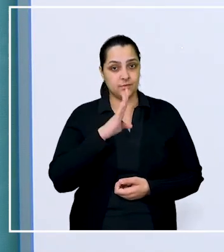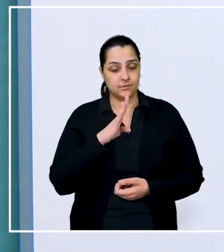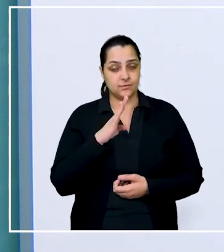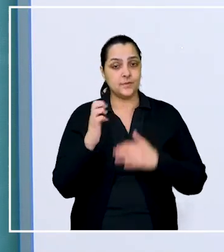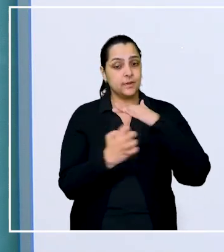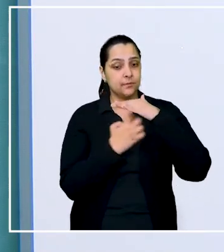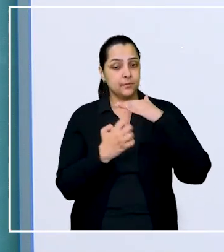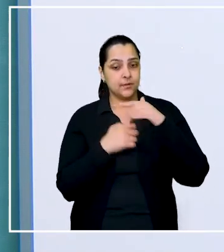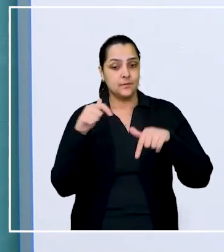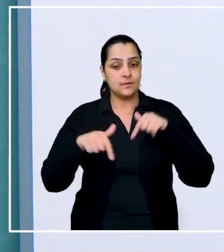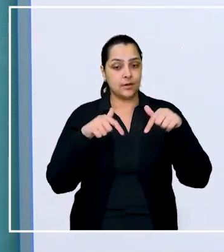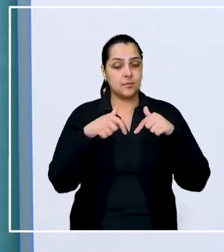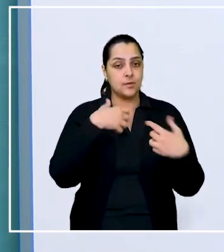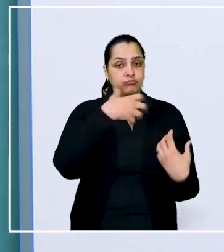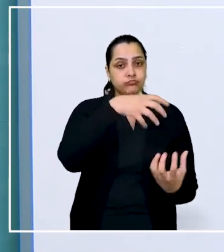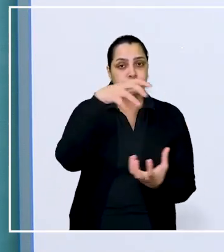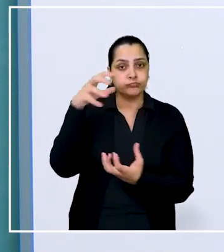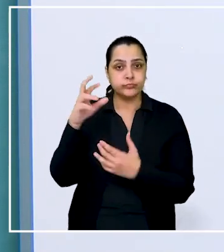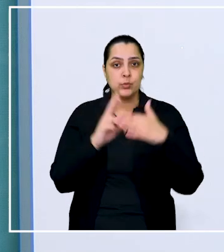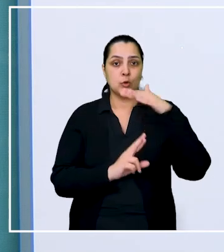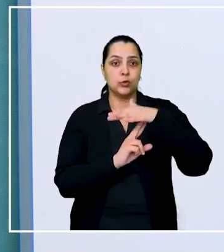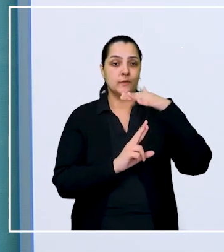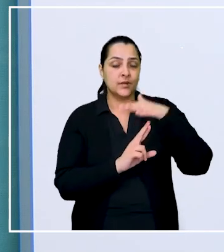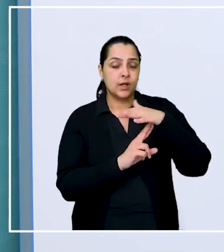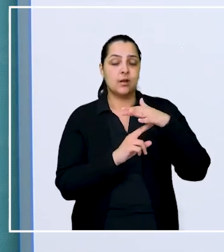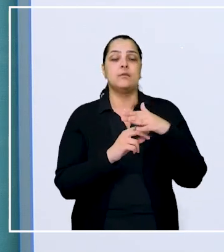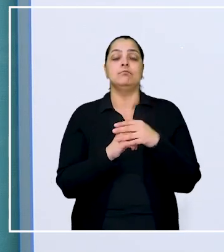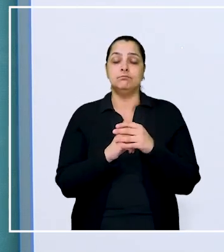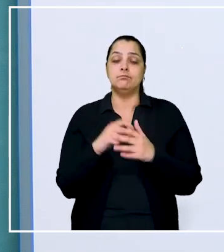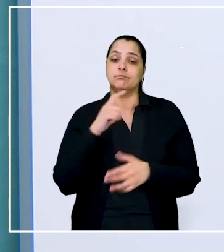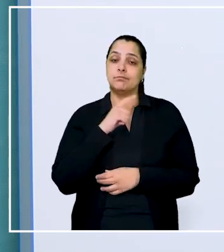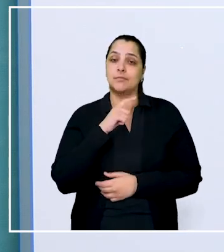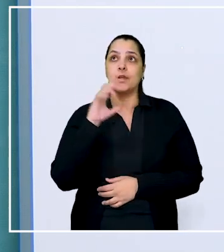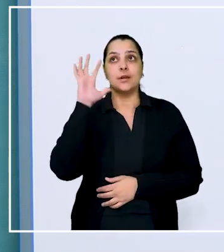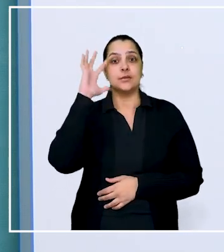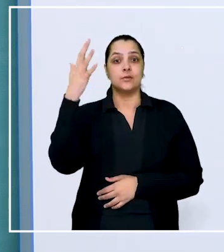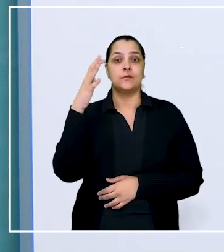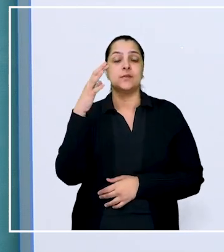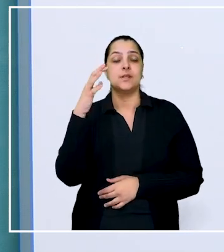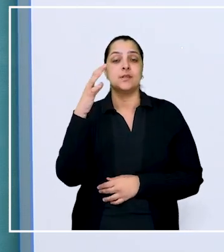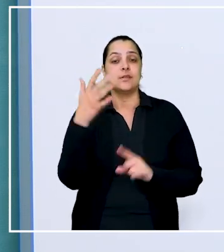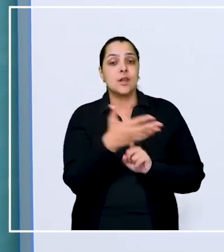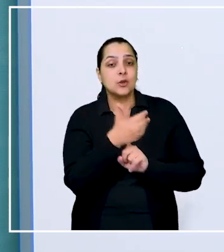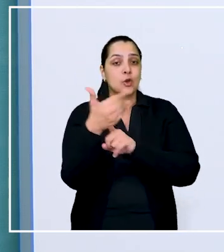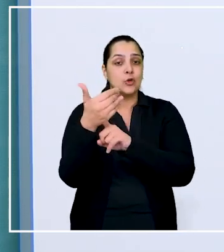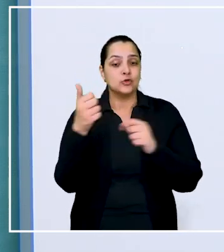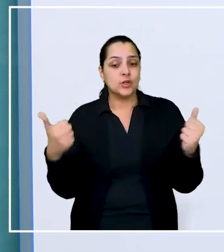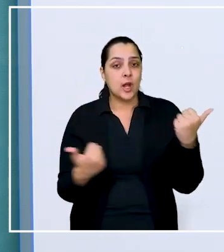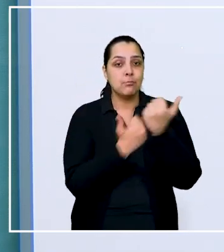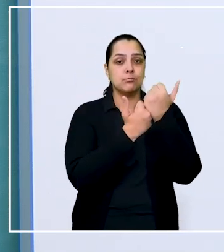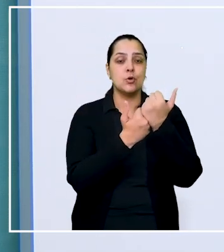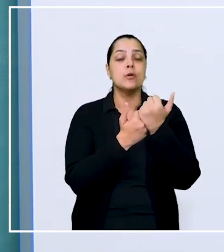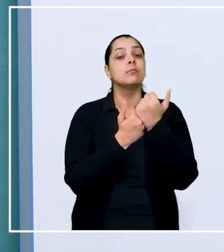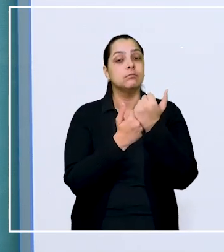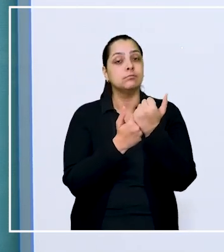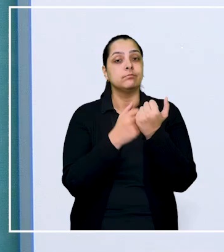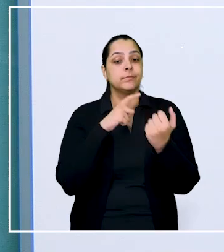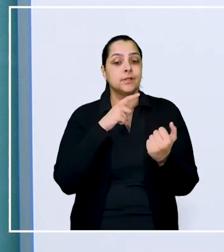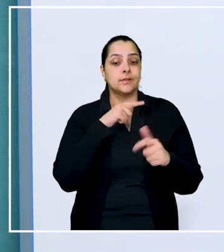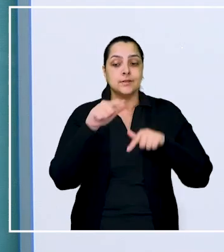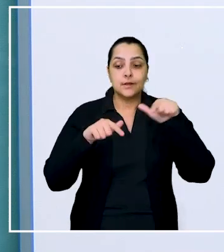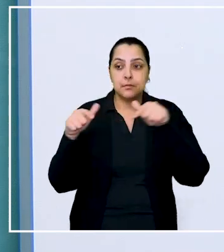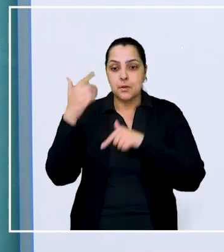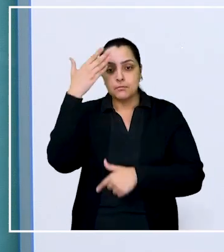No Brasil, empresas que atuam no setor de transporte rodoviário têm investido em soluções tecnológicas para melhorar os serviços prestados.